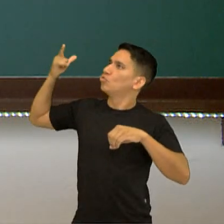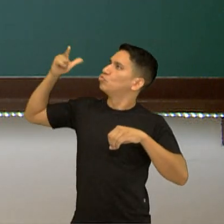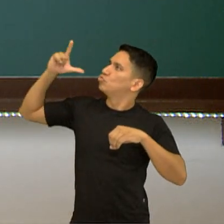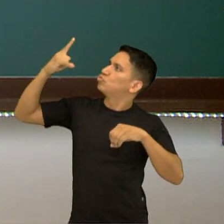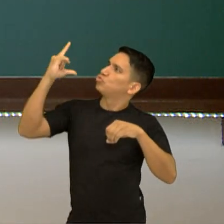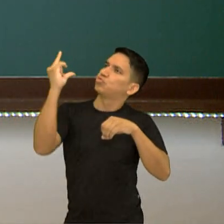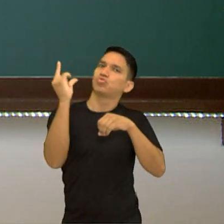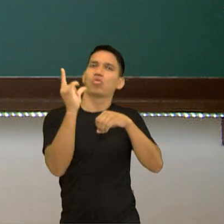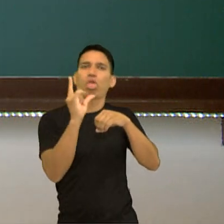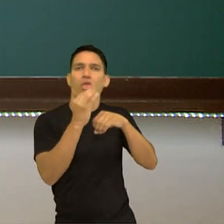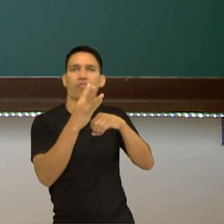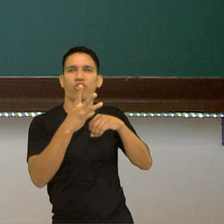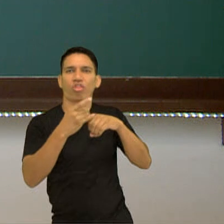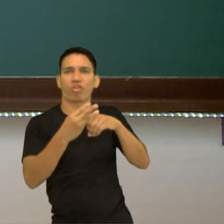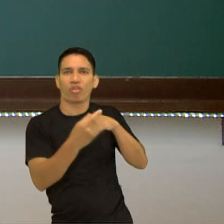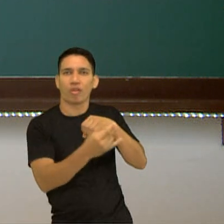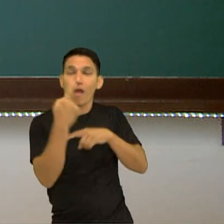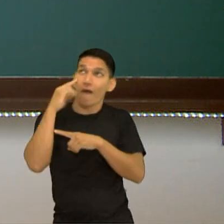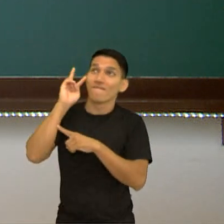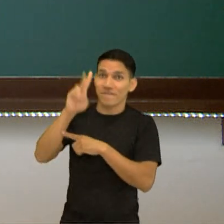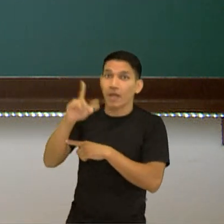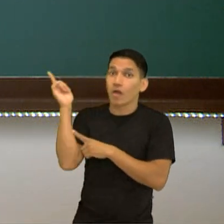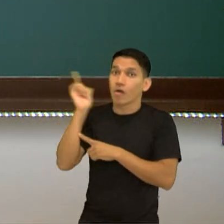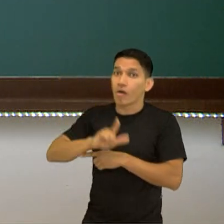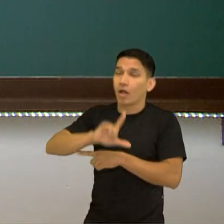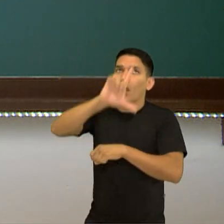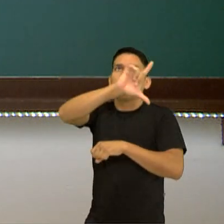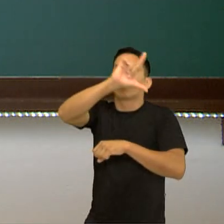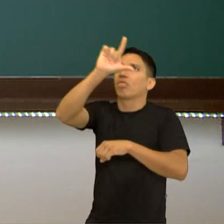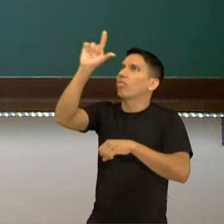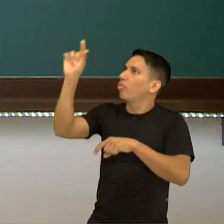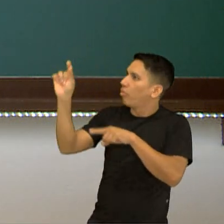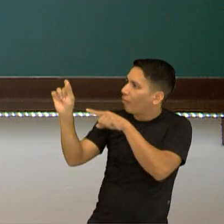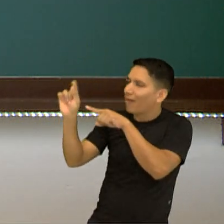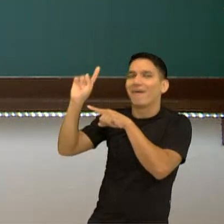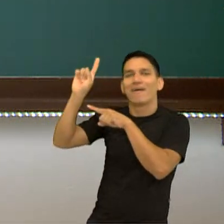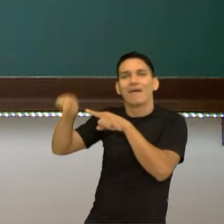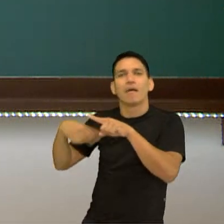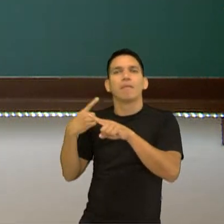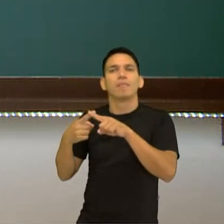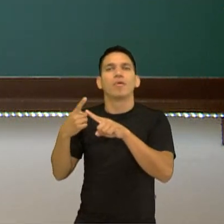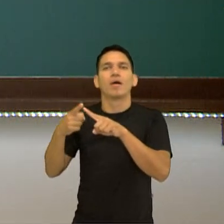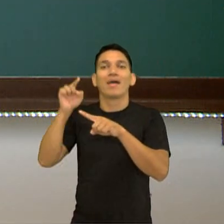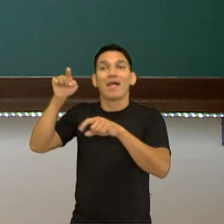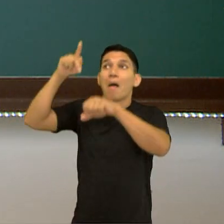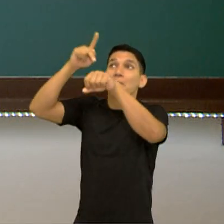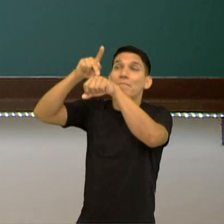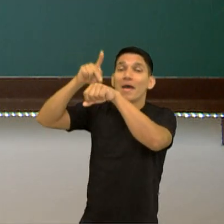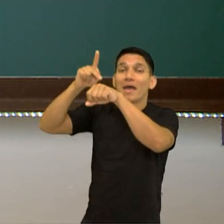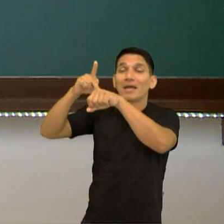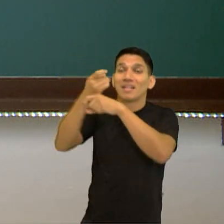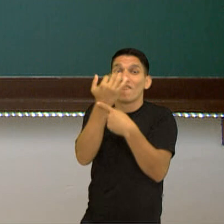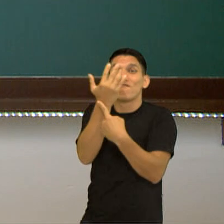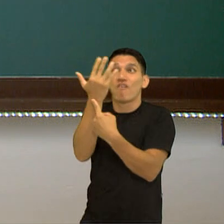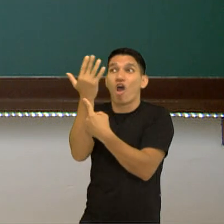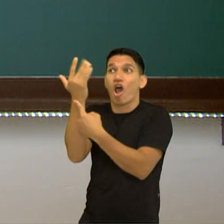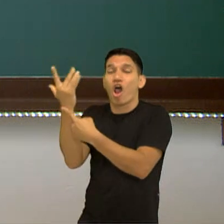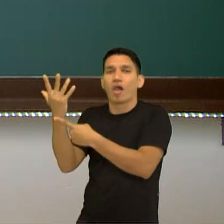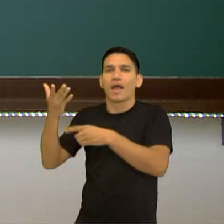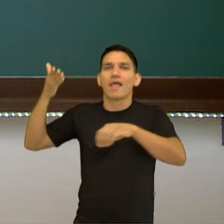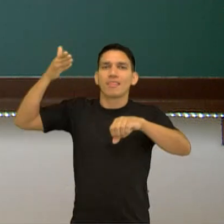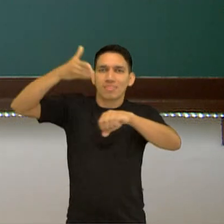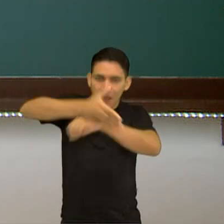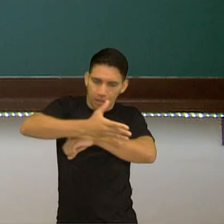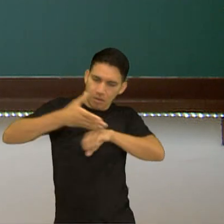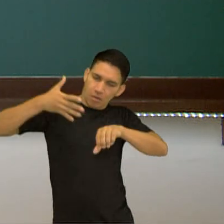esse material. E o que você visualiza enquanto estrela cadente, nada mais é do que esse material rochoso incandescente adentrando a